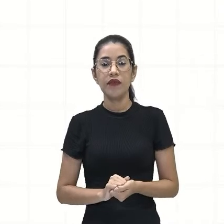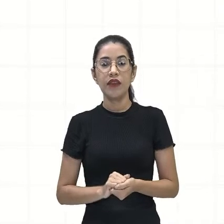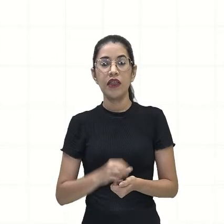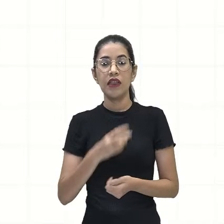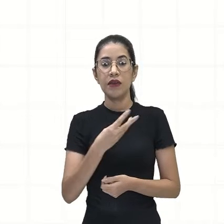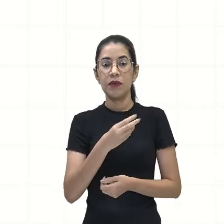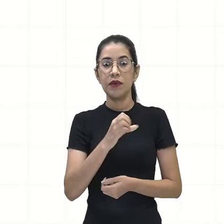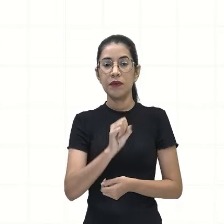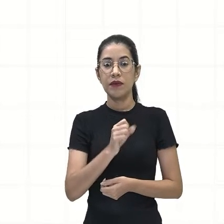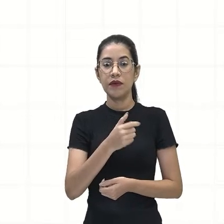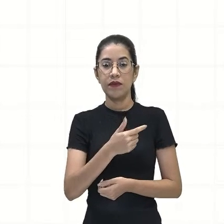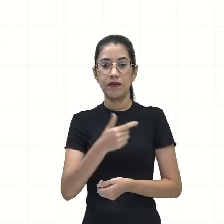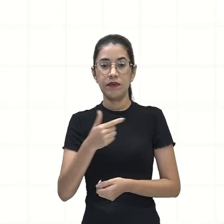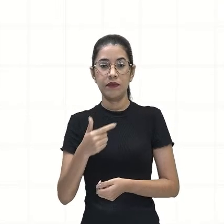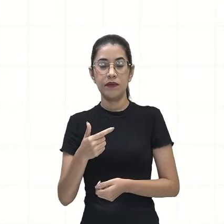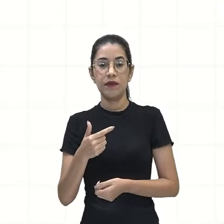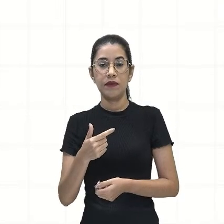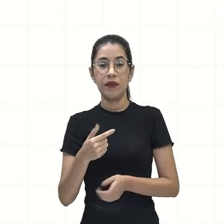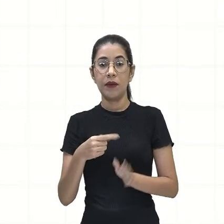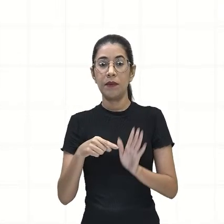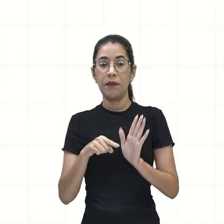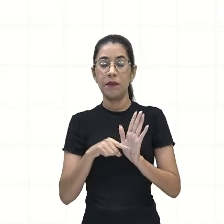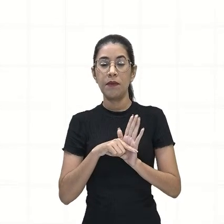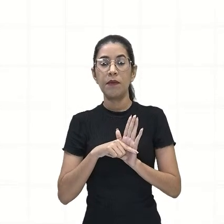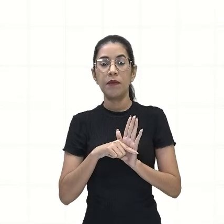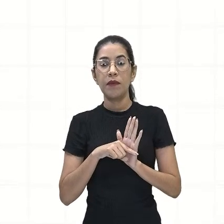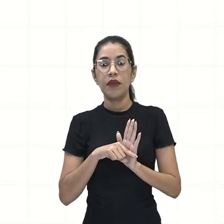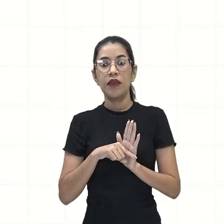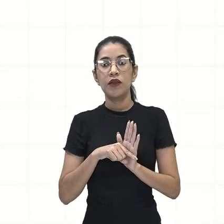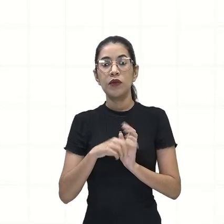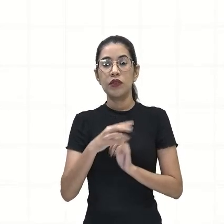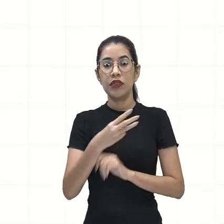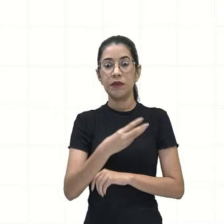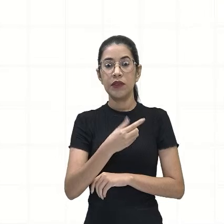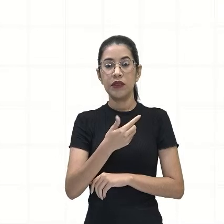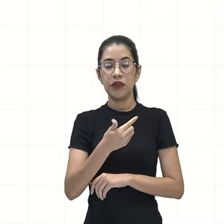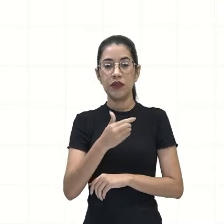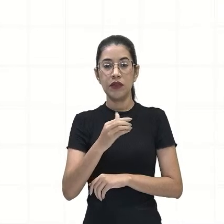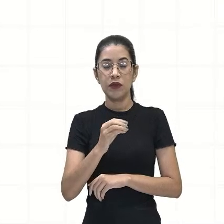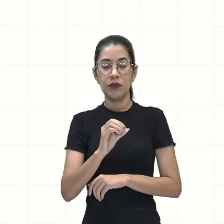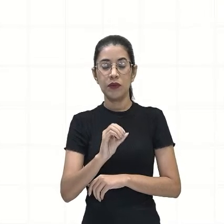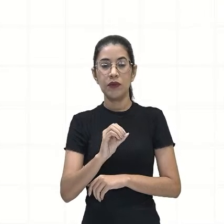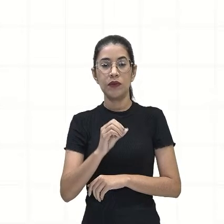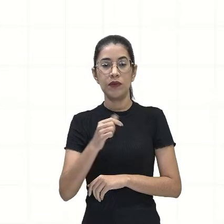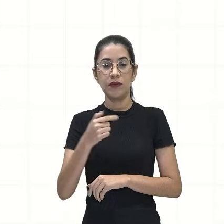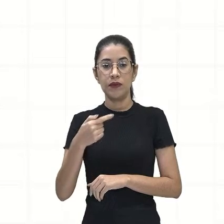3.822 casos menos o dia anterior, que era de